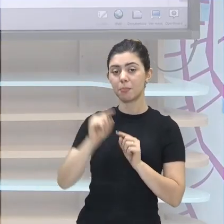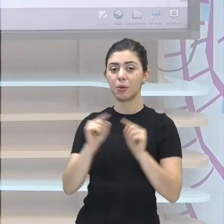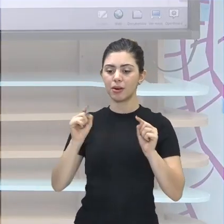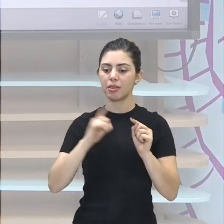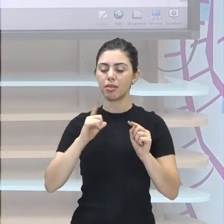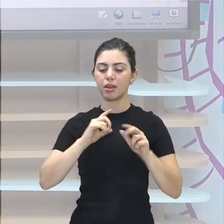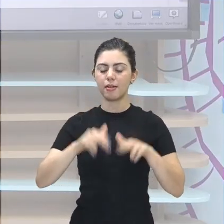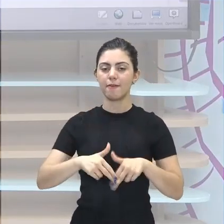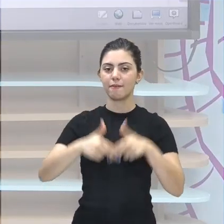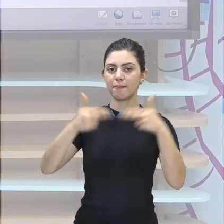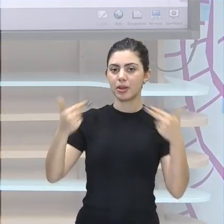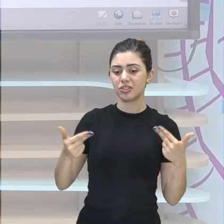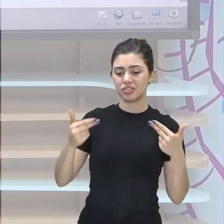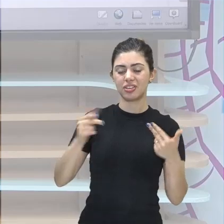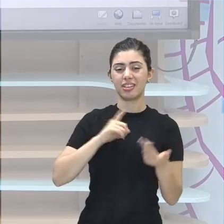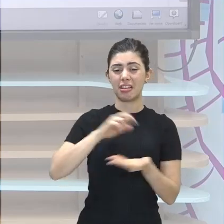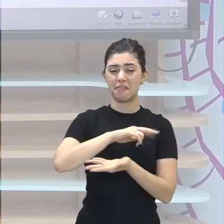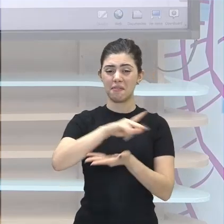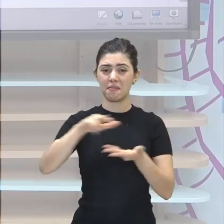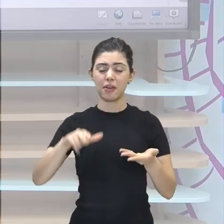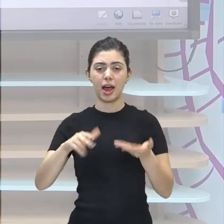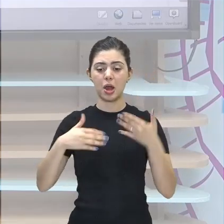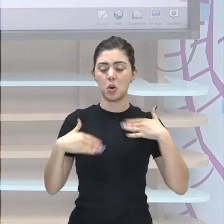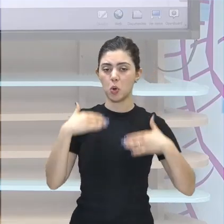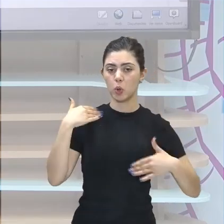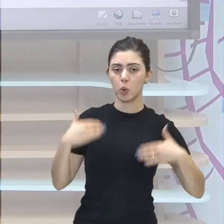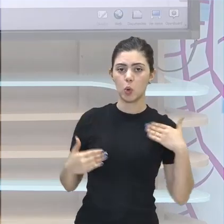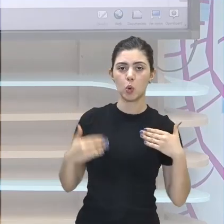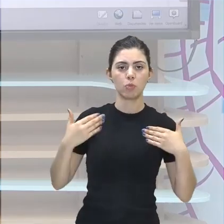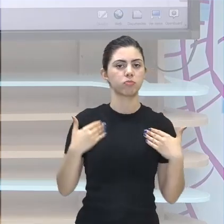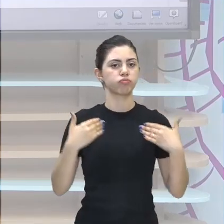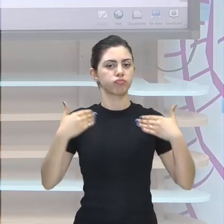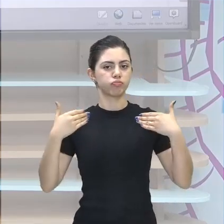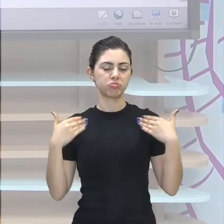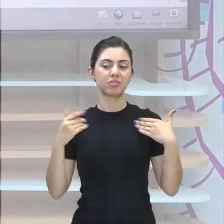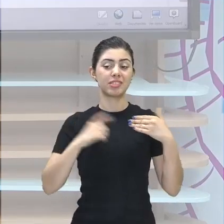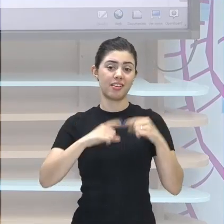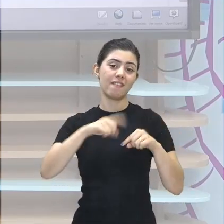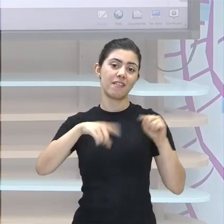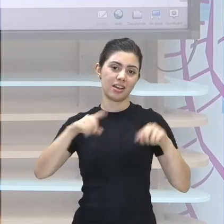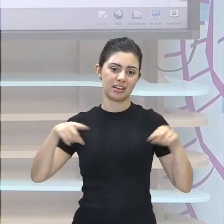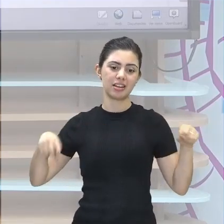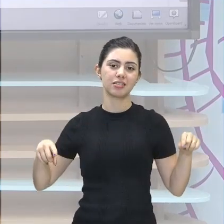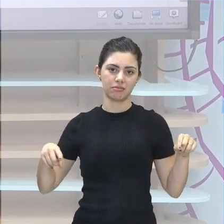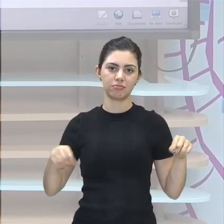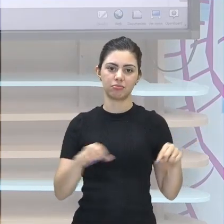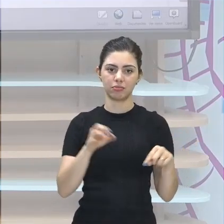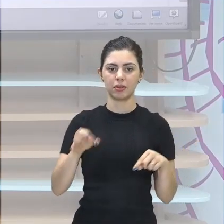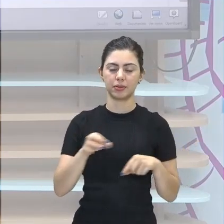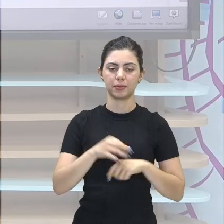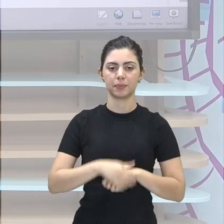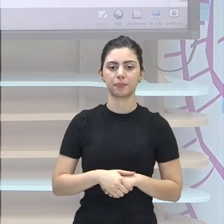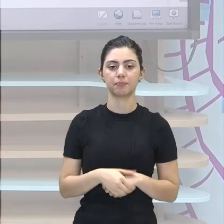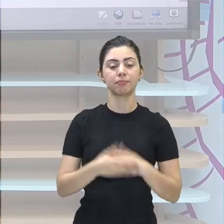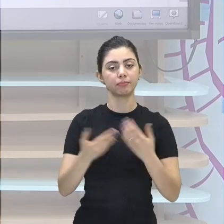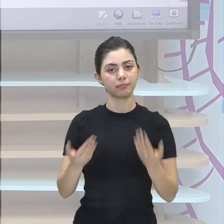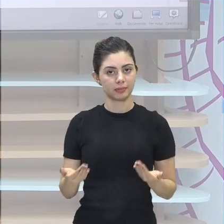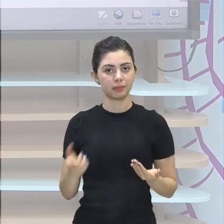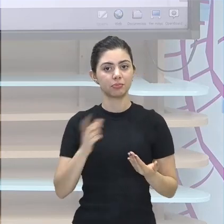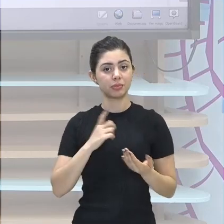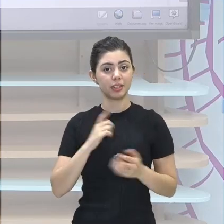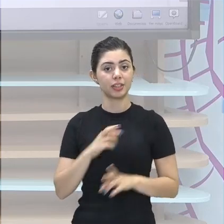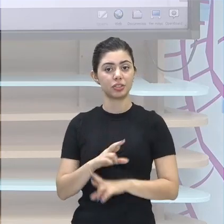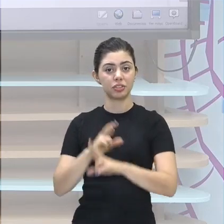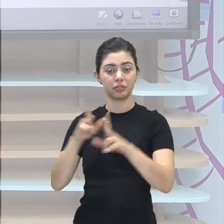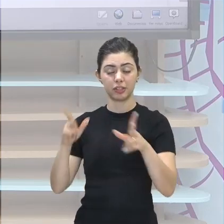variações nas etnias, nos traços do corpo, no porte físico, tem muitas variações nesse sentido por lá também. Então existem essas diferenças